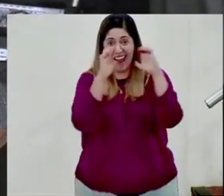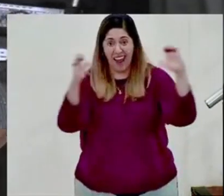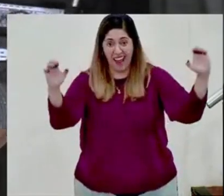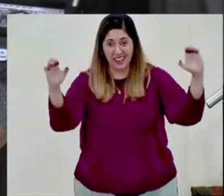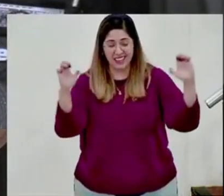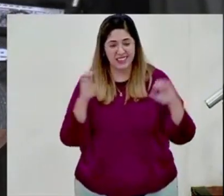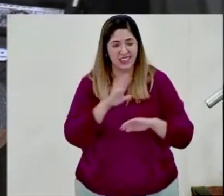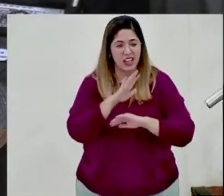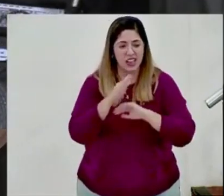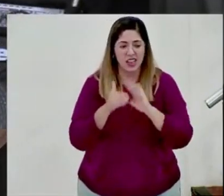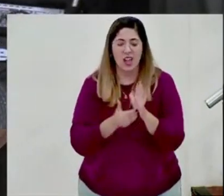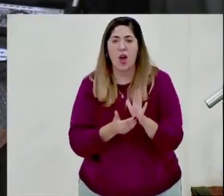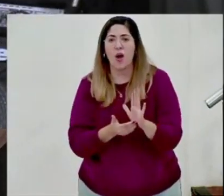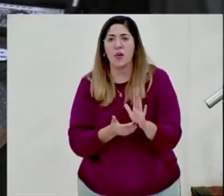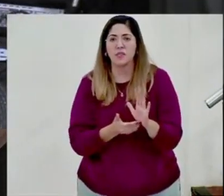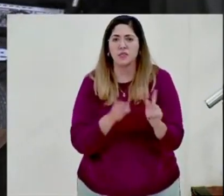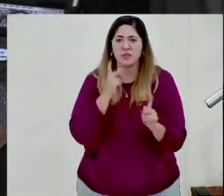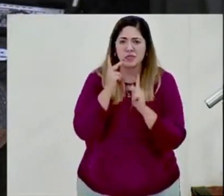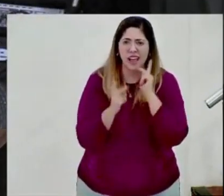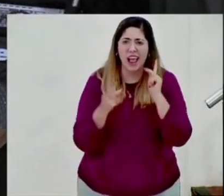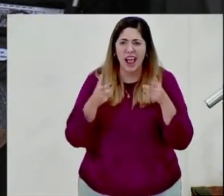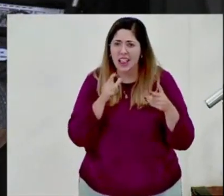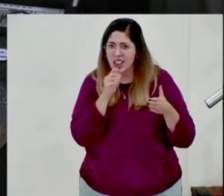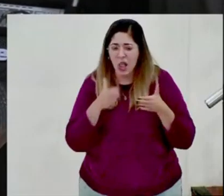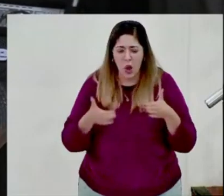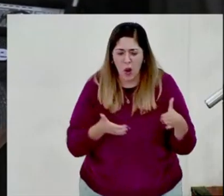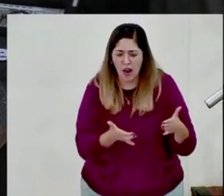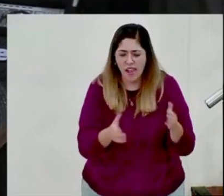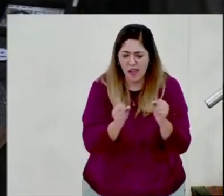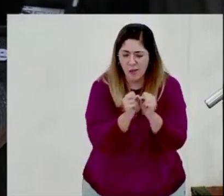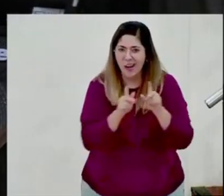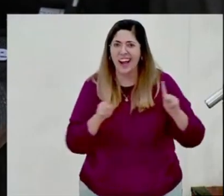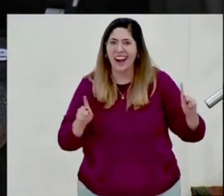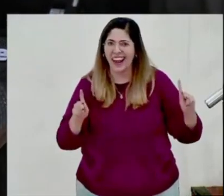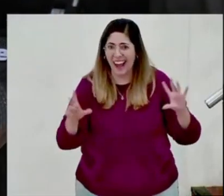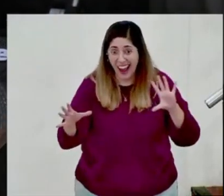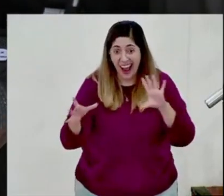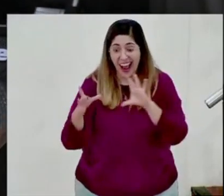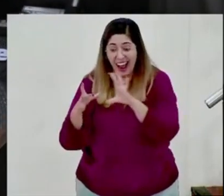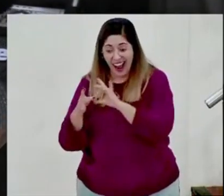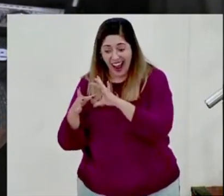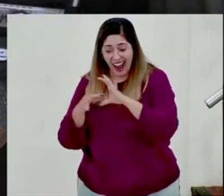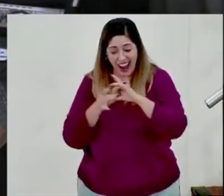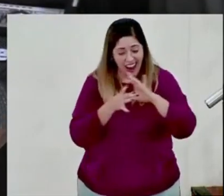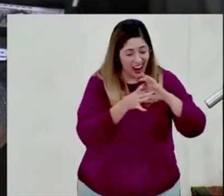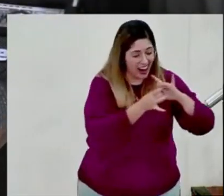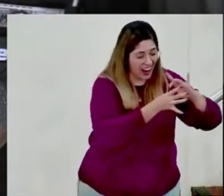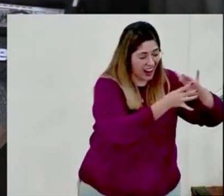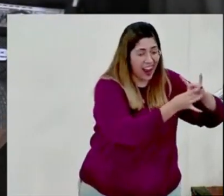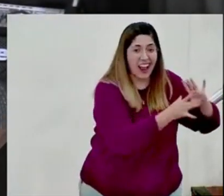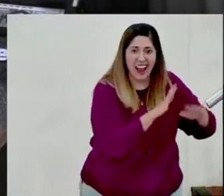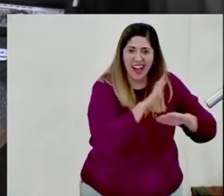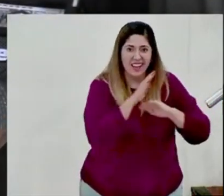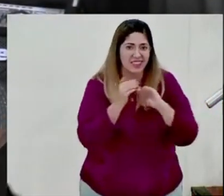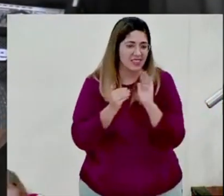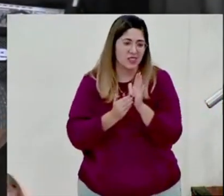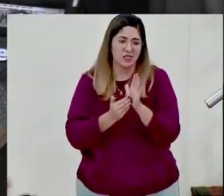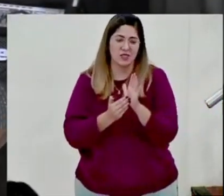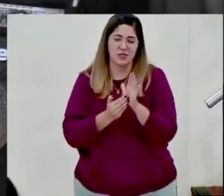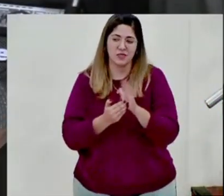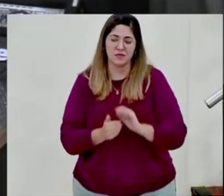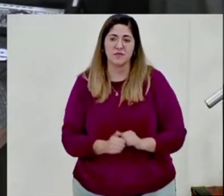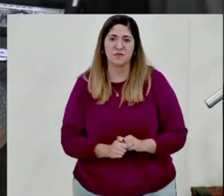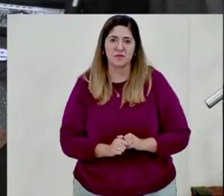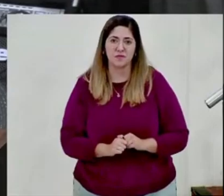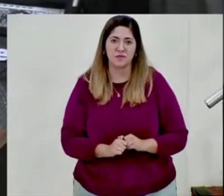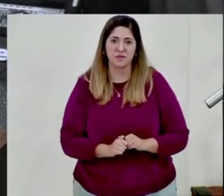liga com o rio que está na Nova Jerusalém, em Apocalipse 22, com a montanha que vai se derramar sobre os ímpios em Apocalipse